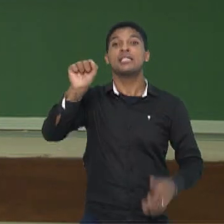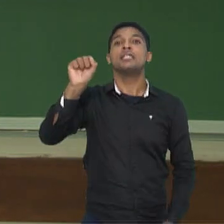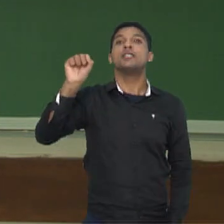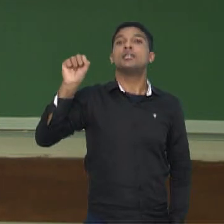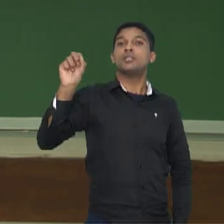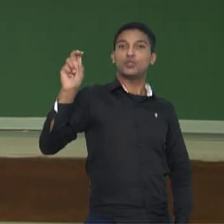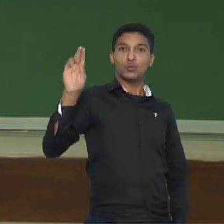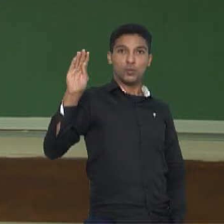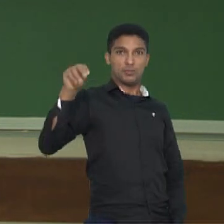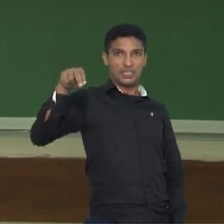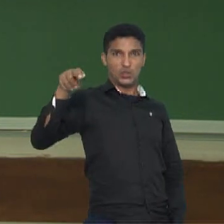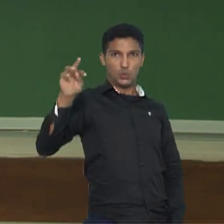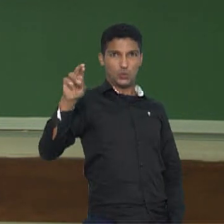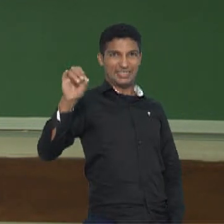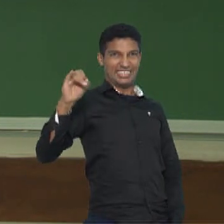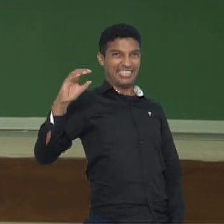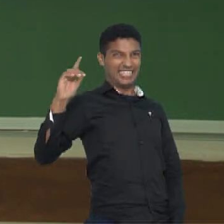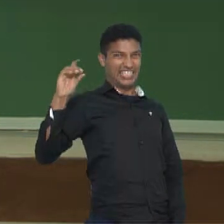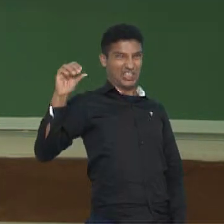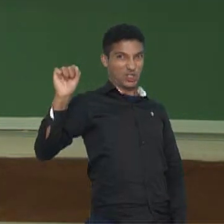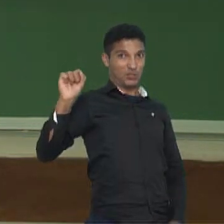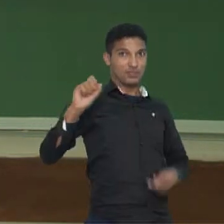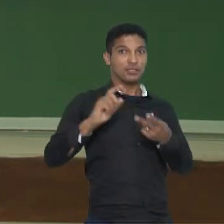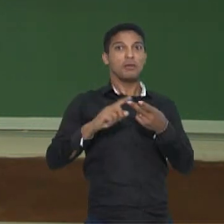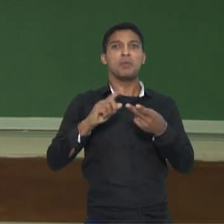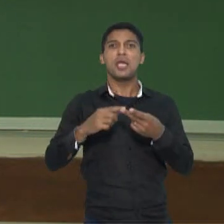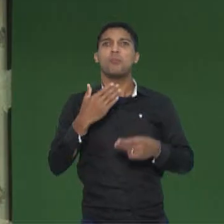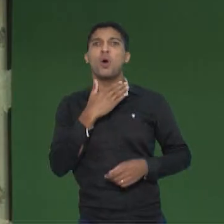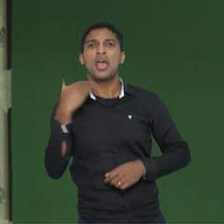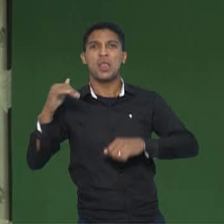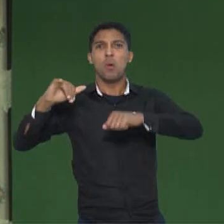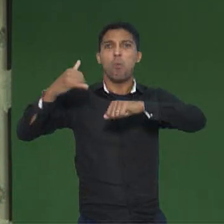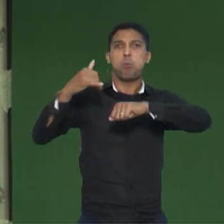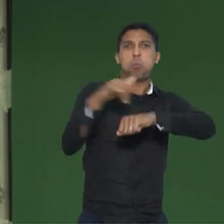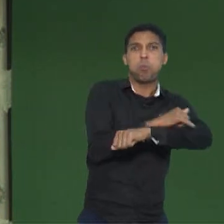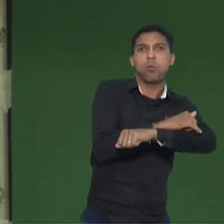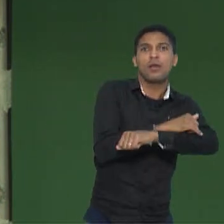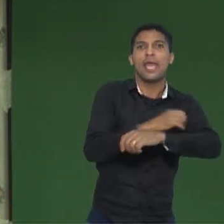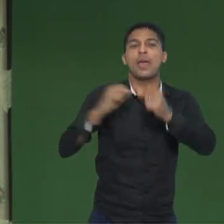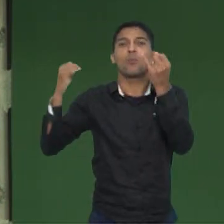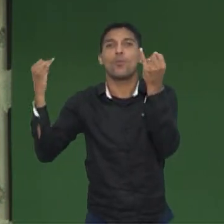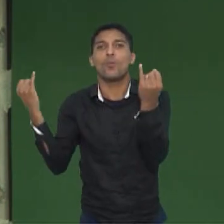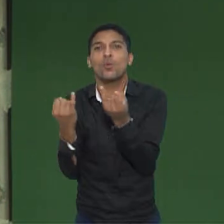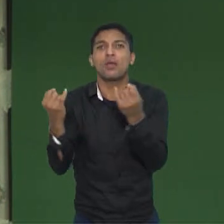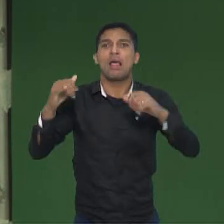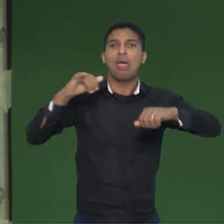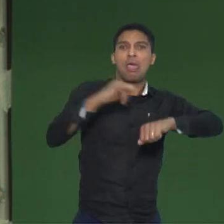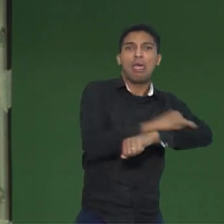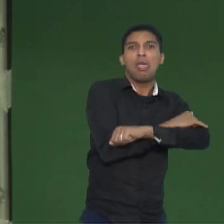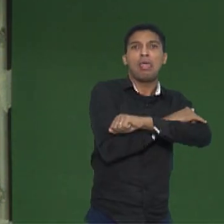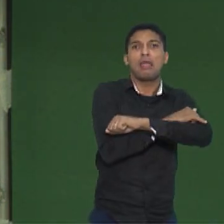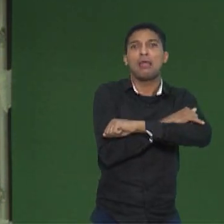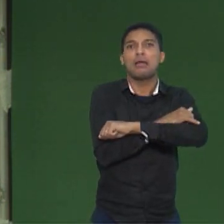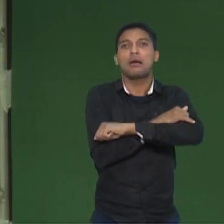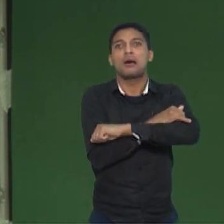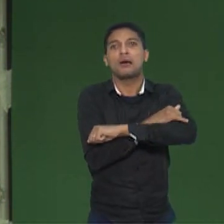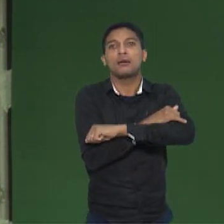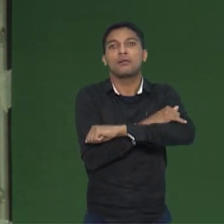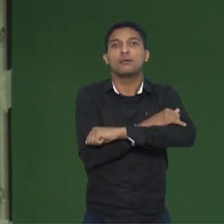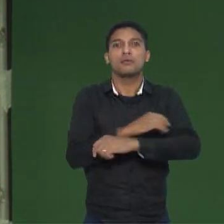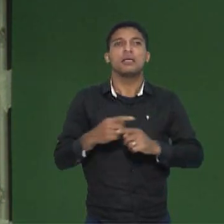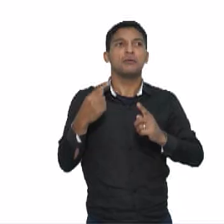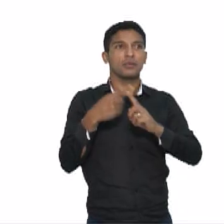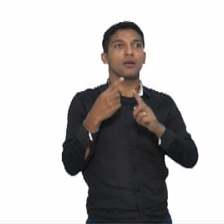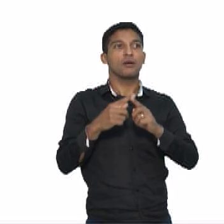e morrendo por obesidade? É antagônico, como eu falei. O que você construiu? Você construiu algo